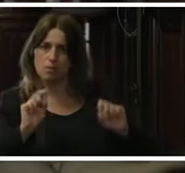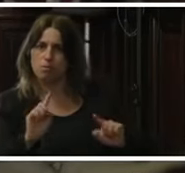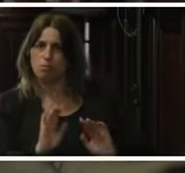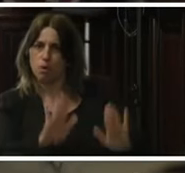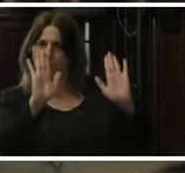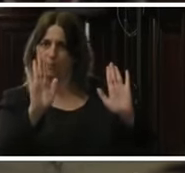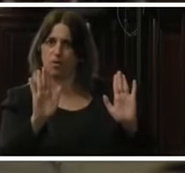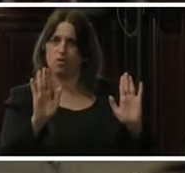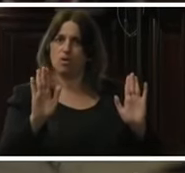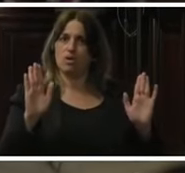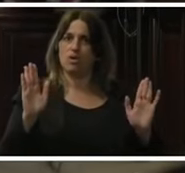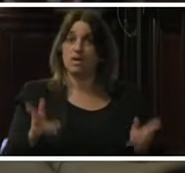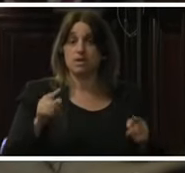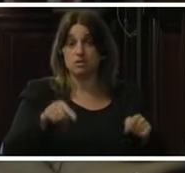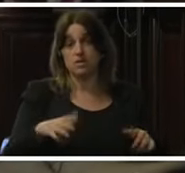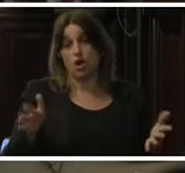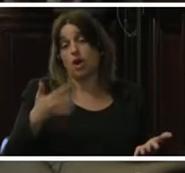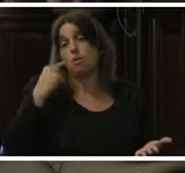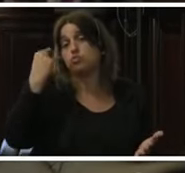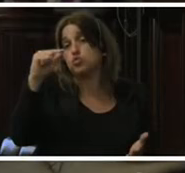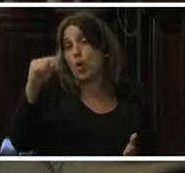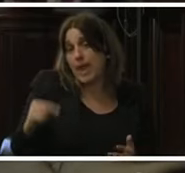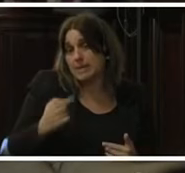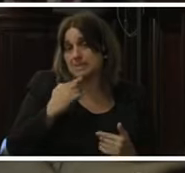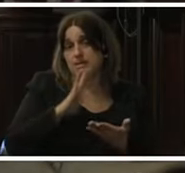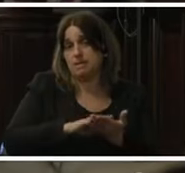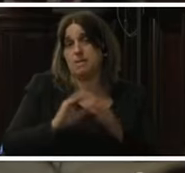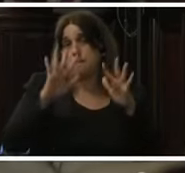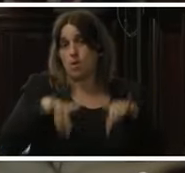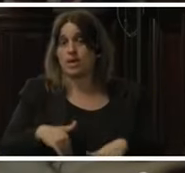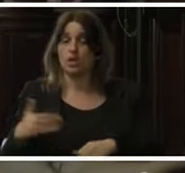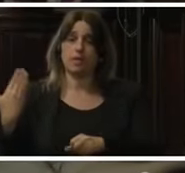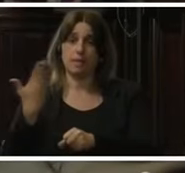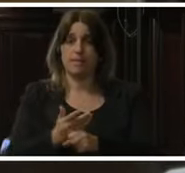temos uma sugestão por escrito desta solicitação para ser entregue